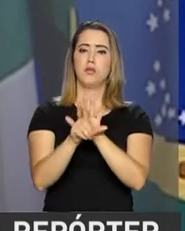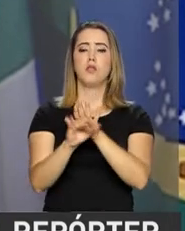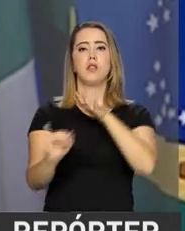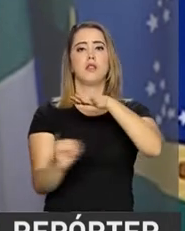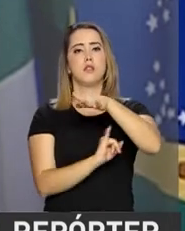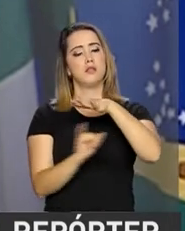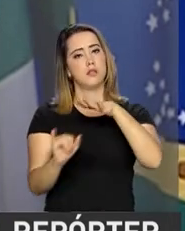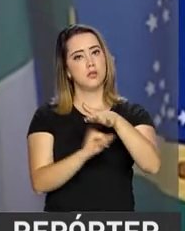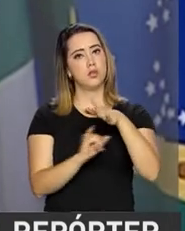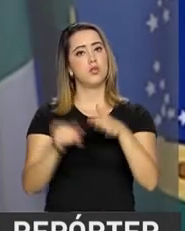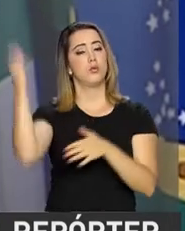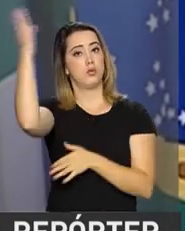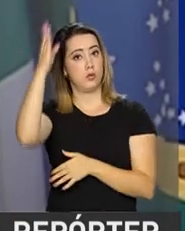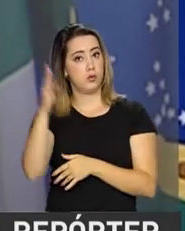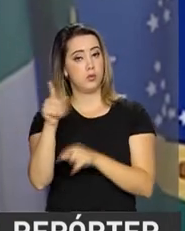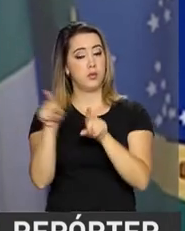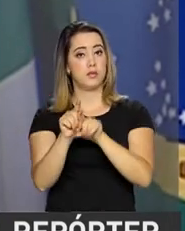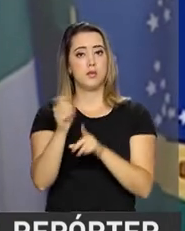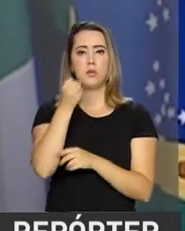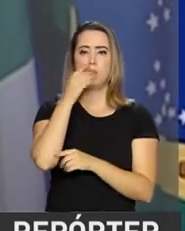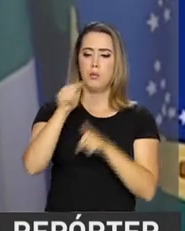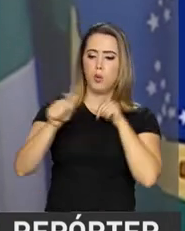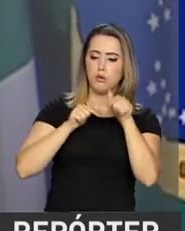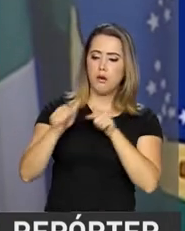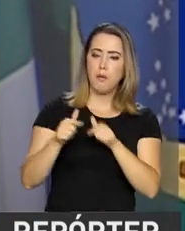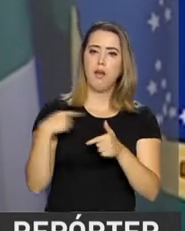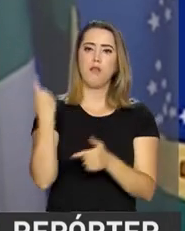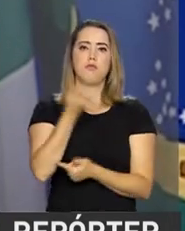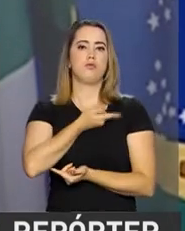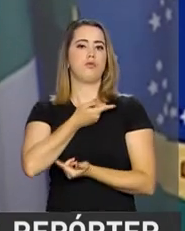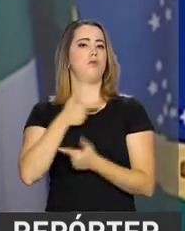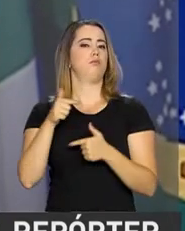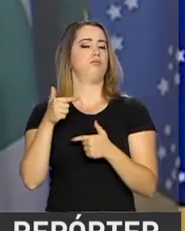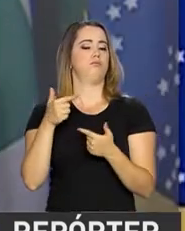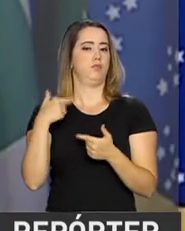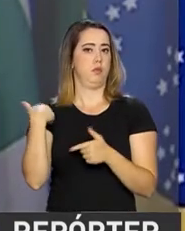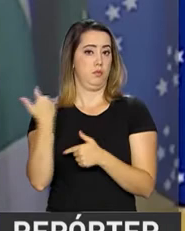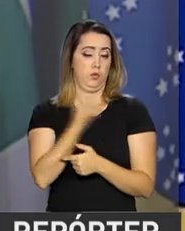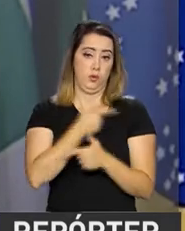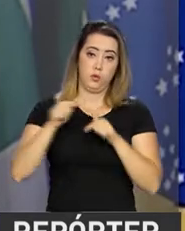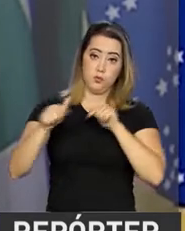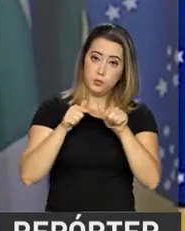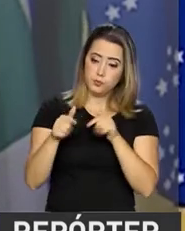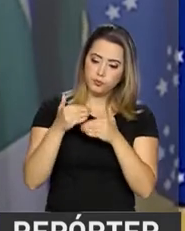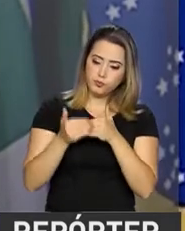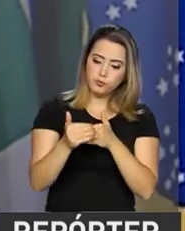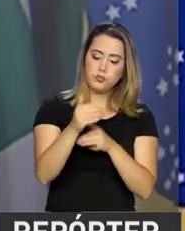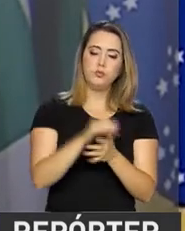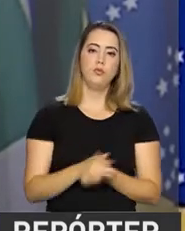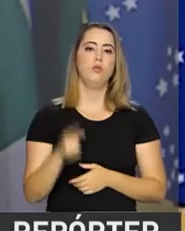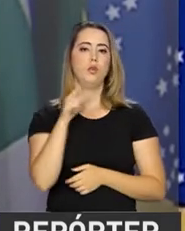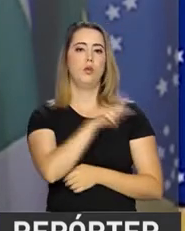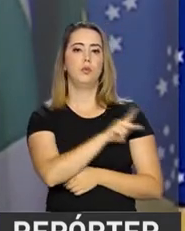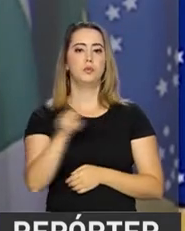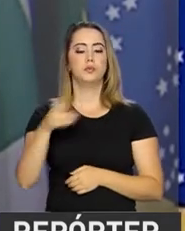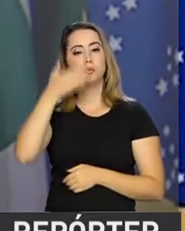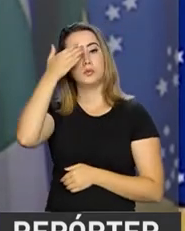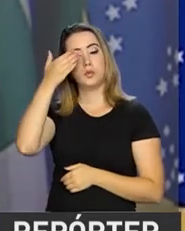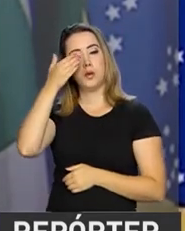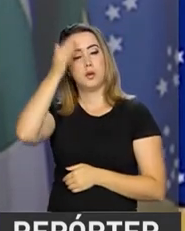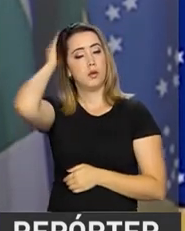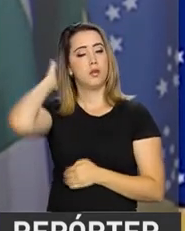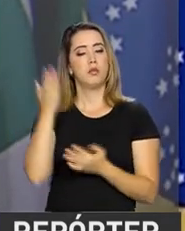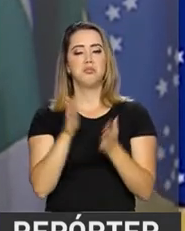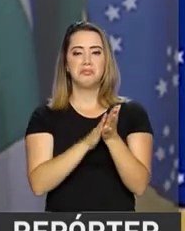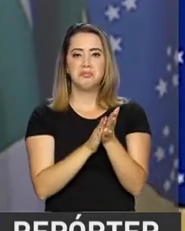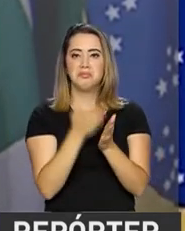republicanas e para o bom exercício de nossas atribuições o presidente michel temer parabenizou raquel dodge